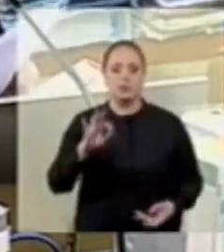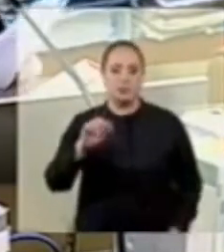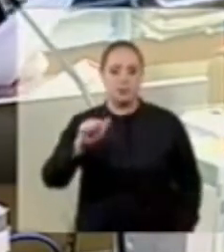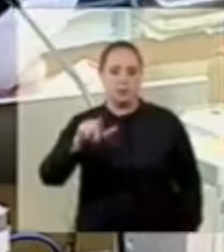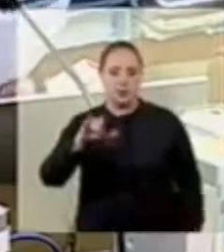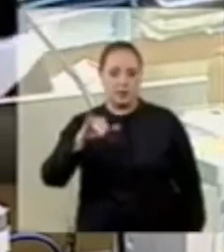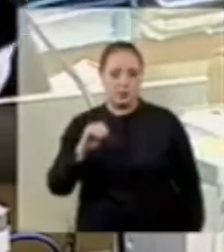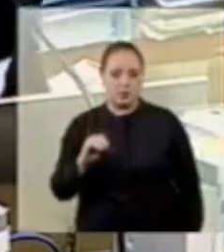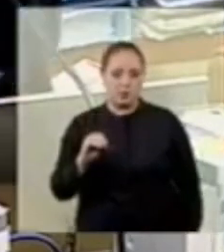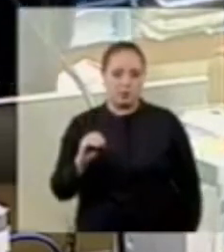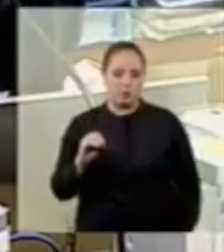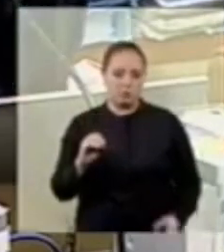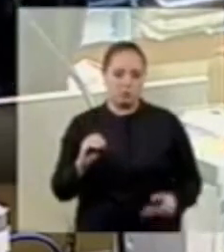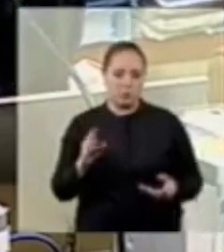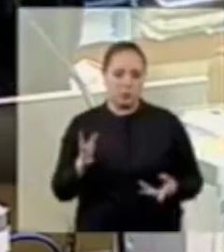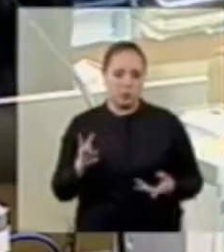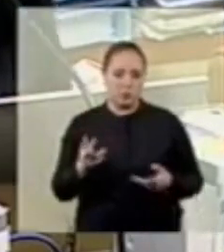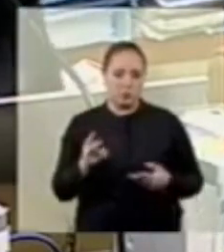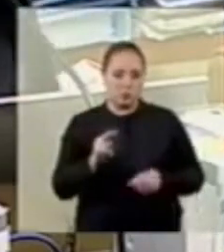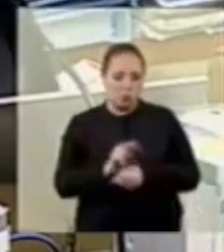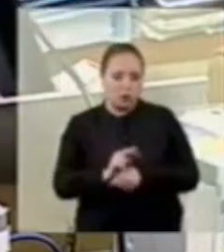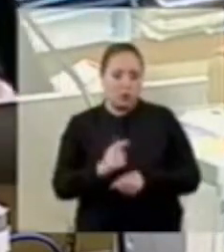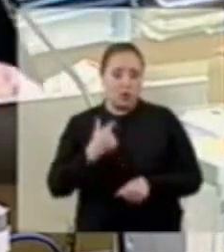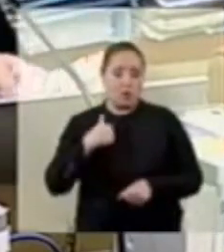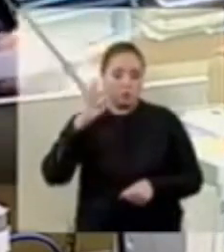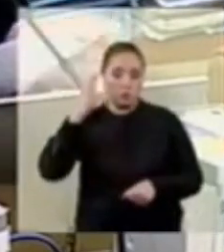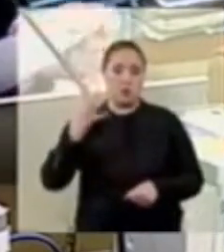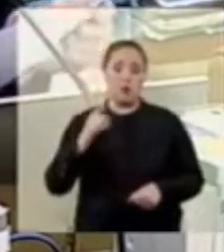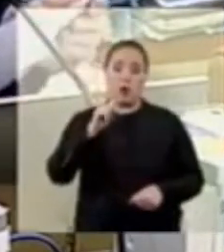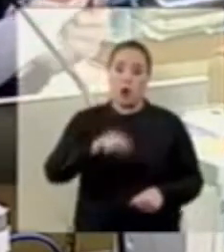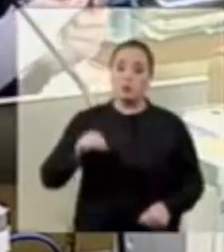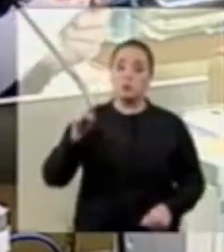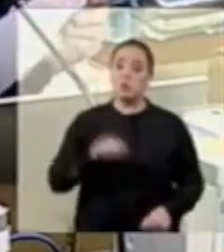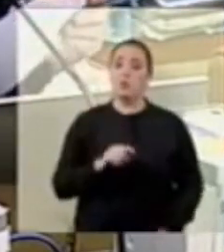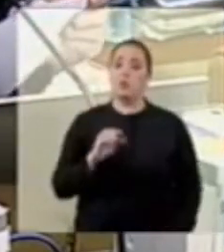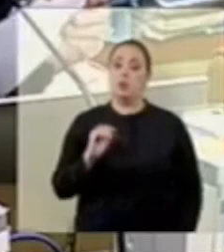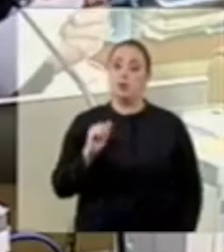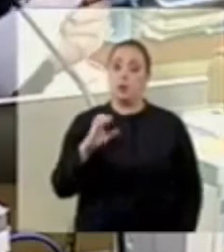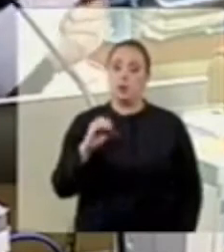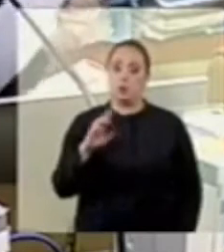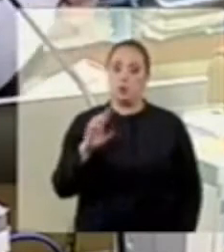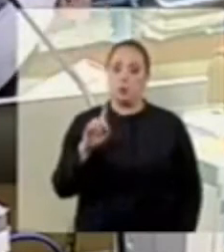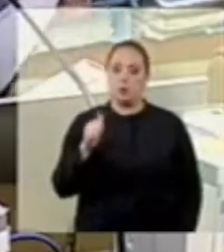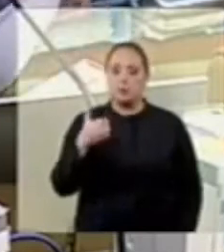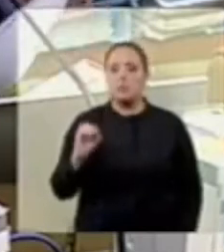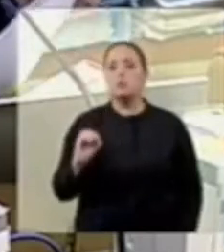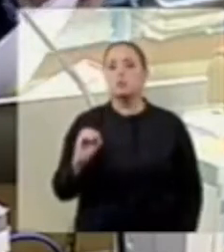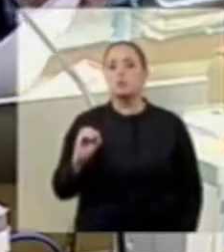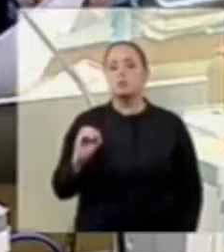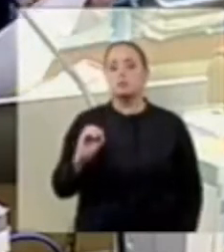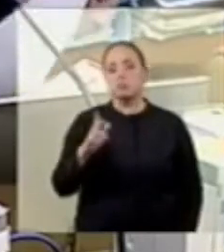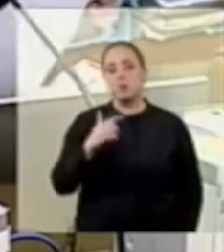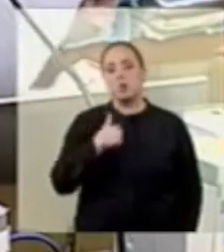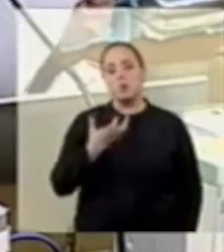decidir exatamente por anular o acórdão absolutório e encaminhar